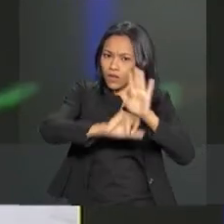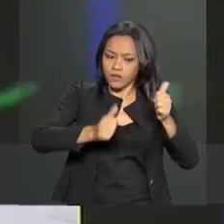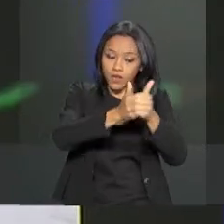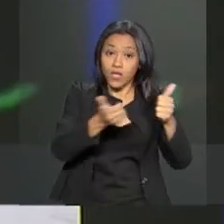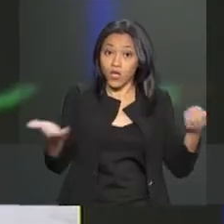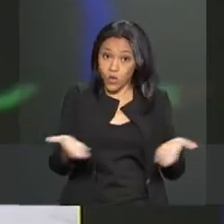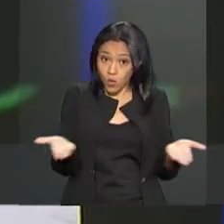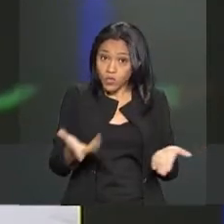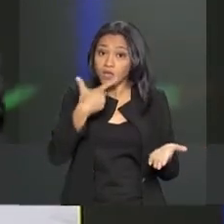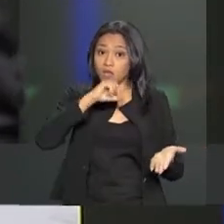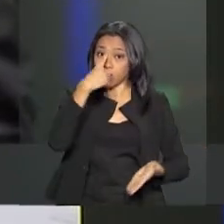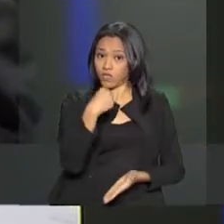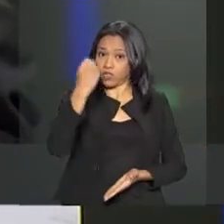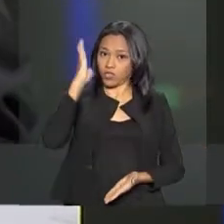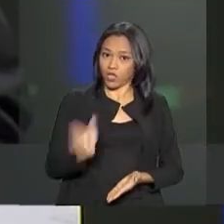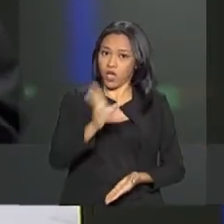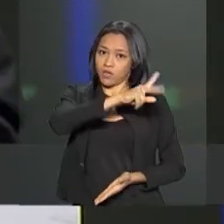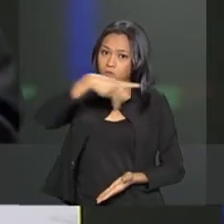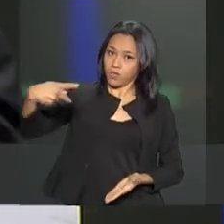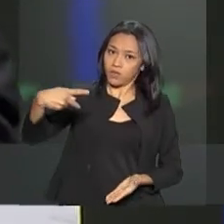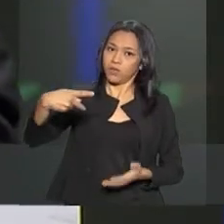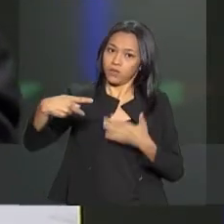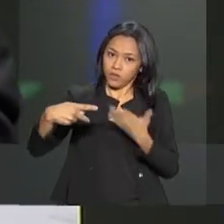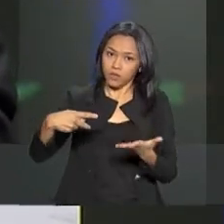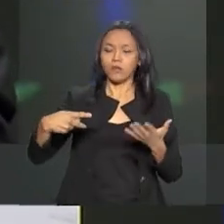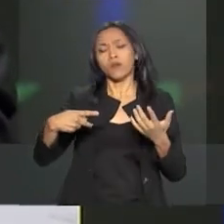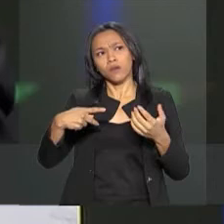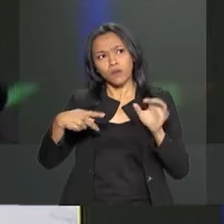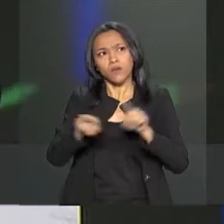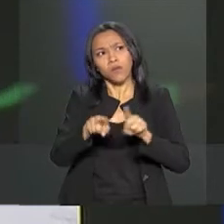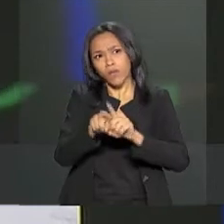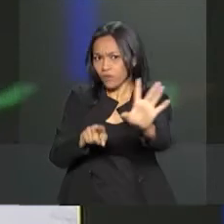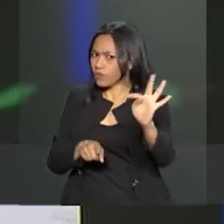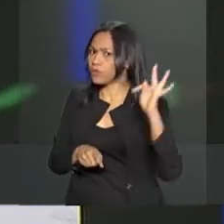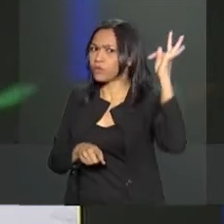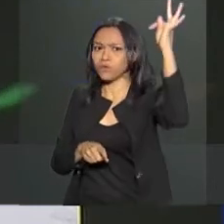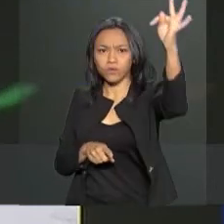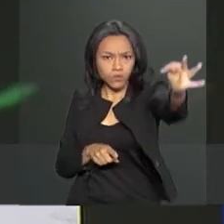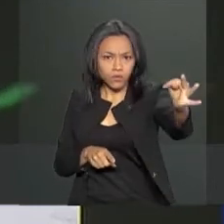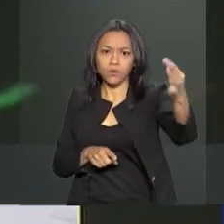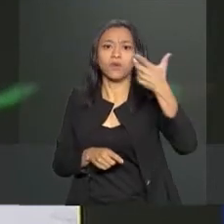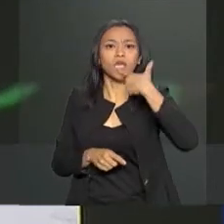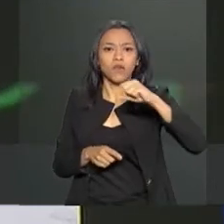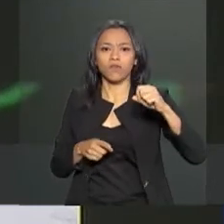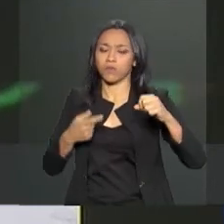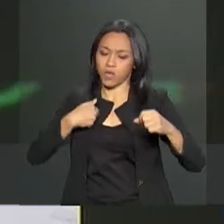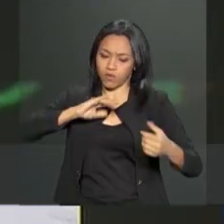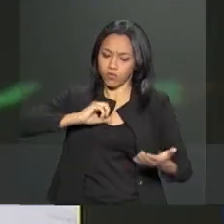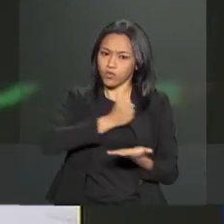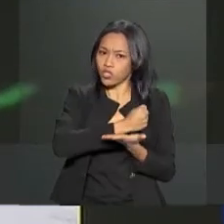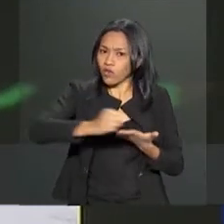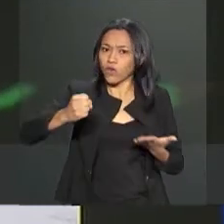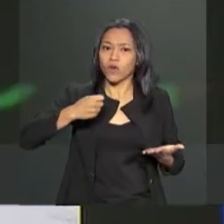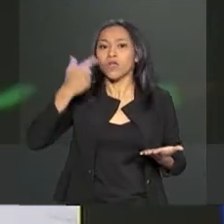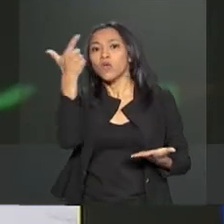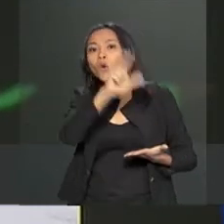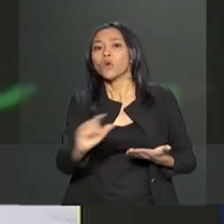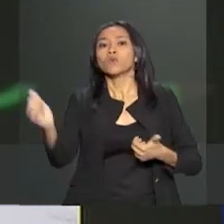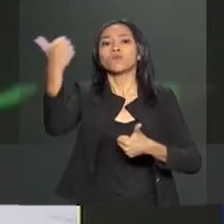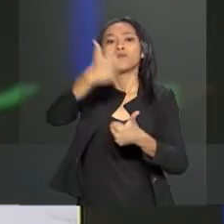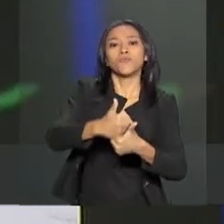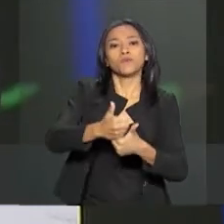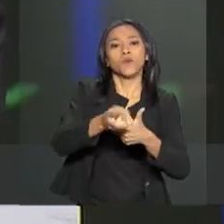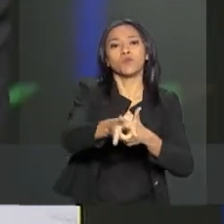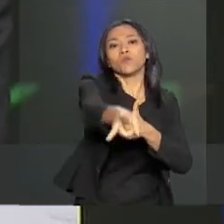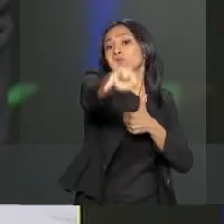poder e quem, eventualmente, em outros momentos, venha a estar no poder, que possa ser a mesa até a oposição.